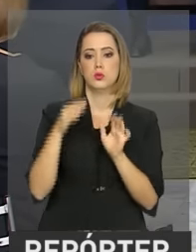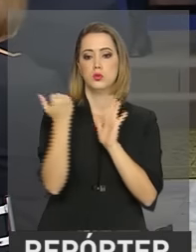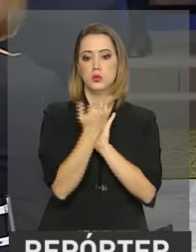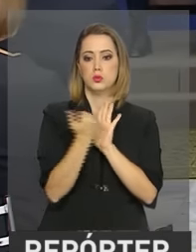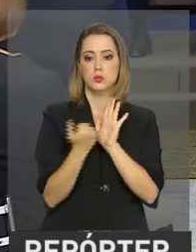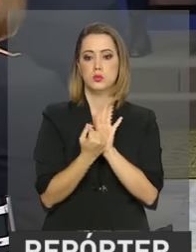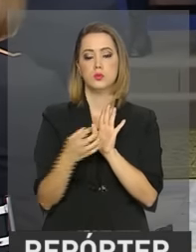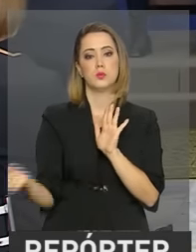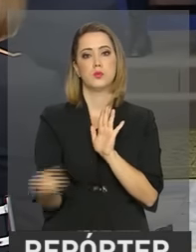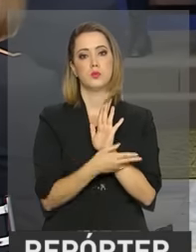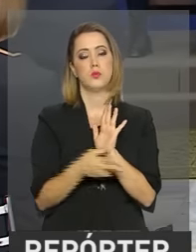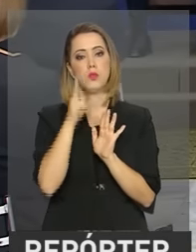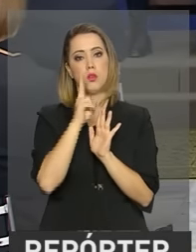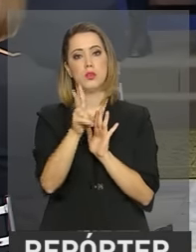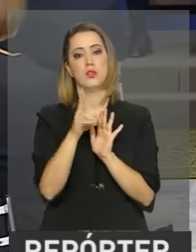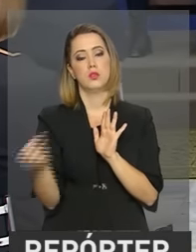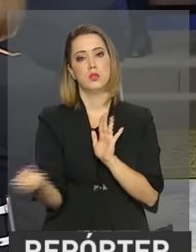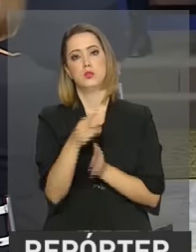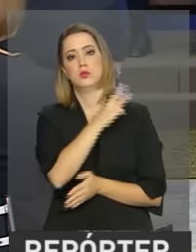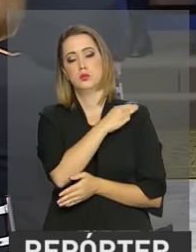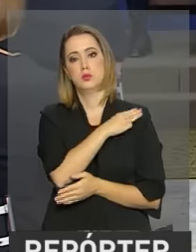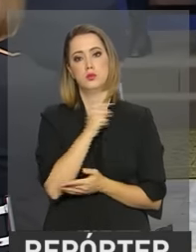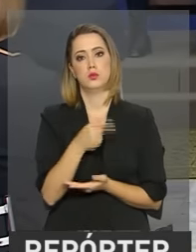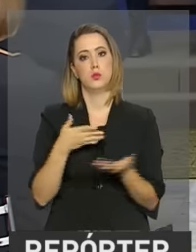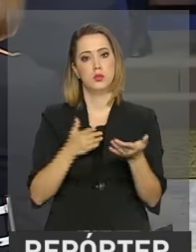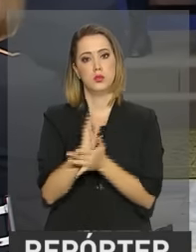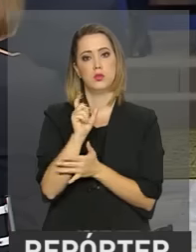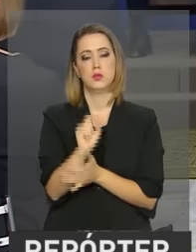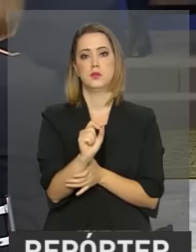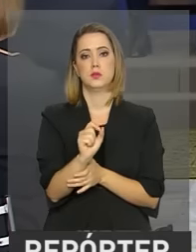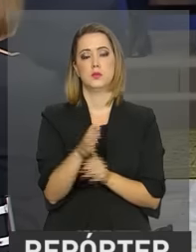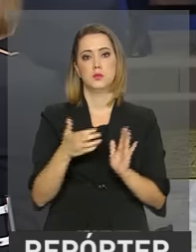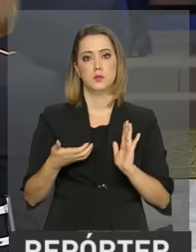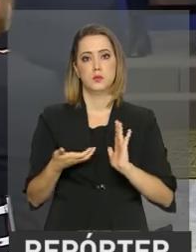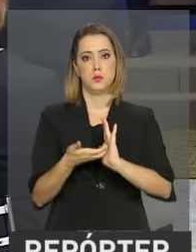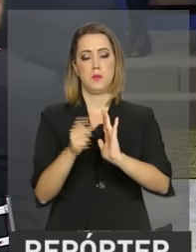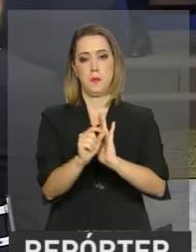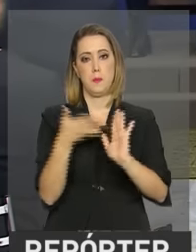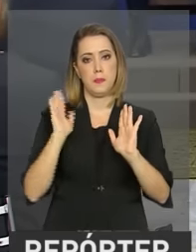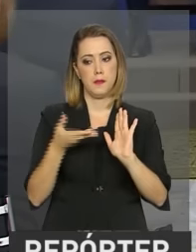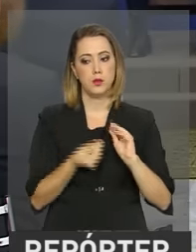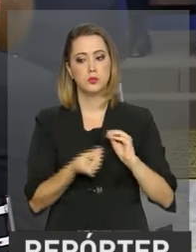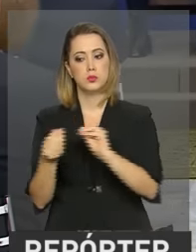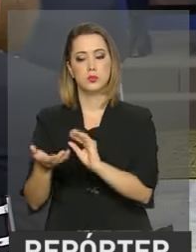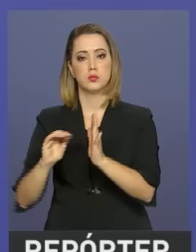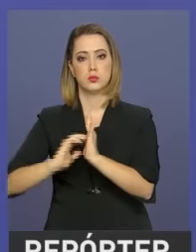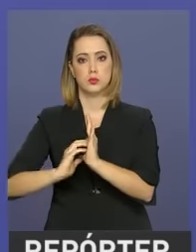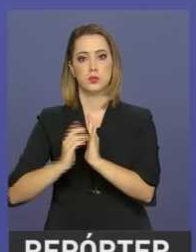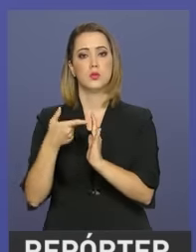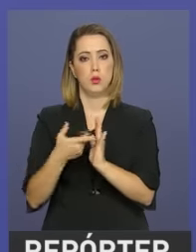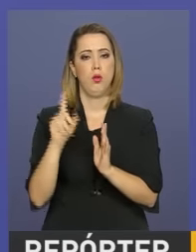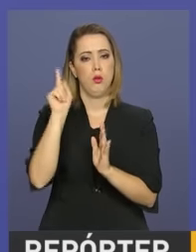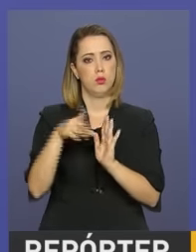e vejo a reforma no ensino médio brasileiro aprovado pela câmara dos deputados e encaminhada ao Senado Federal como